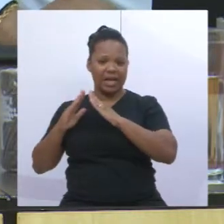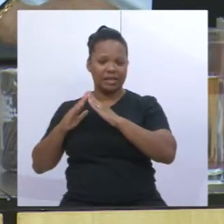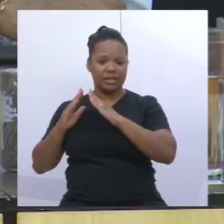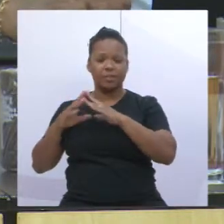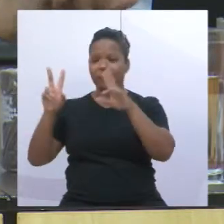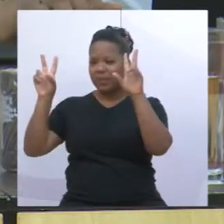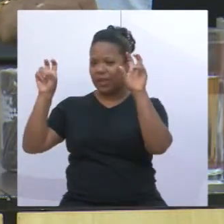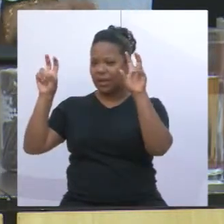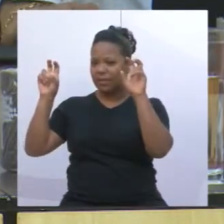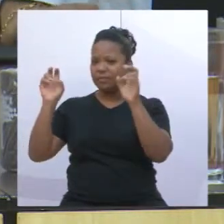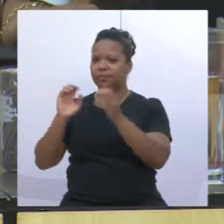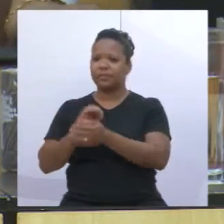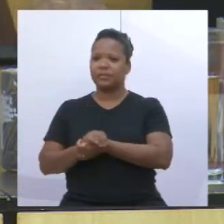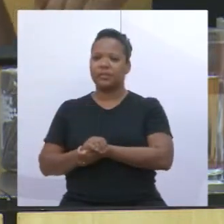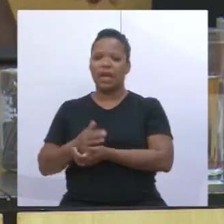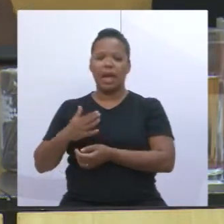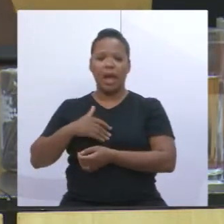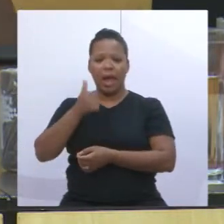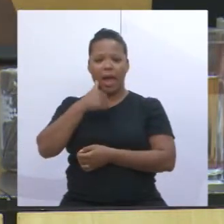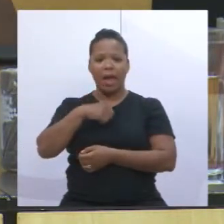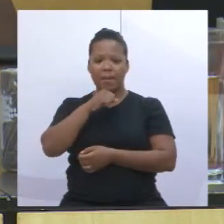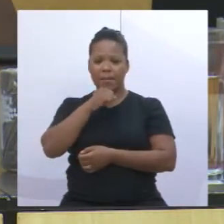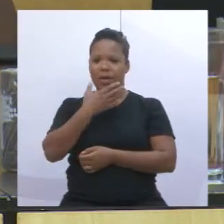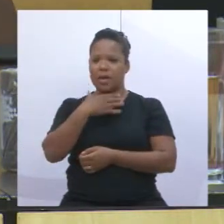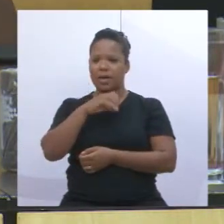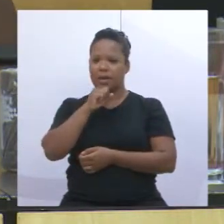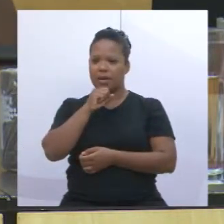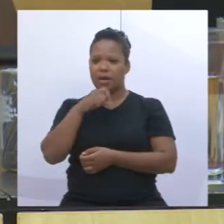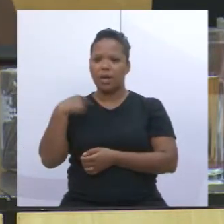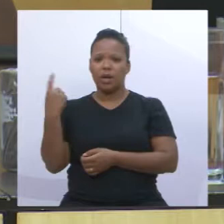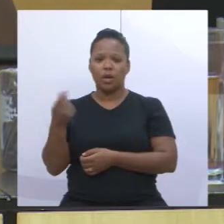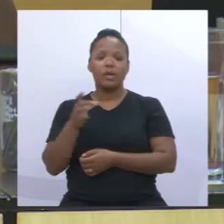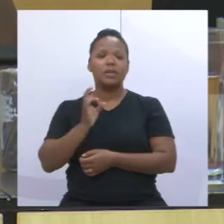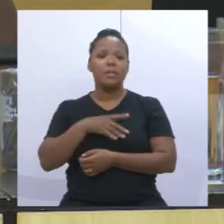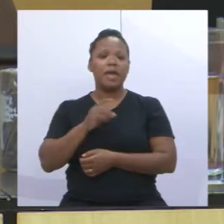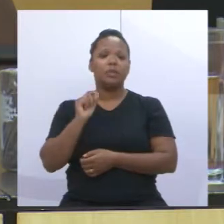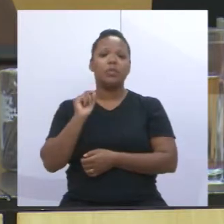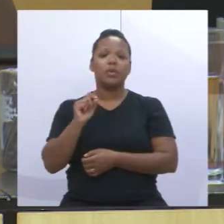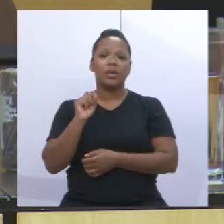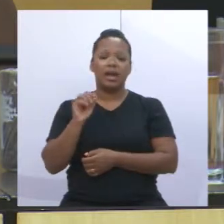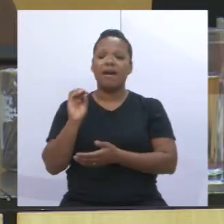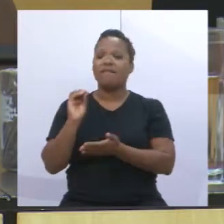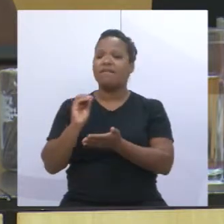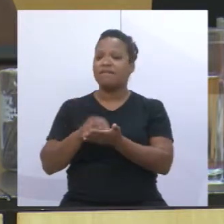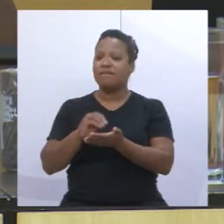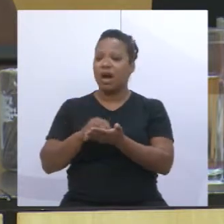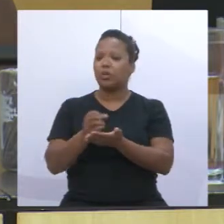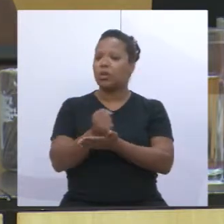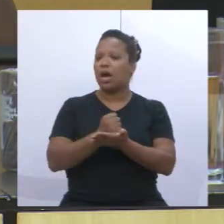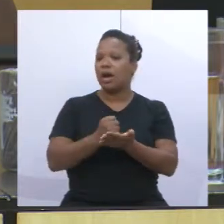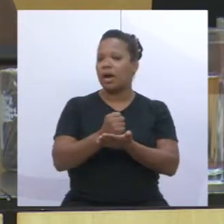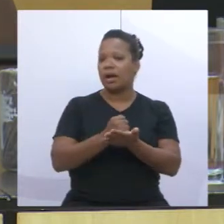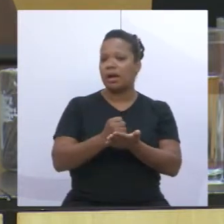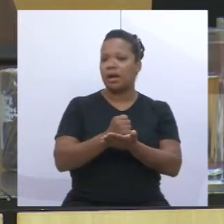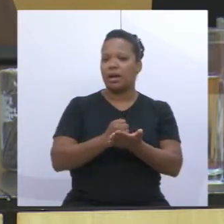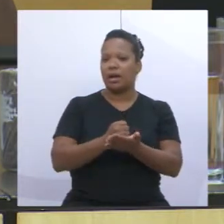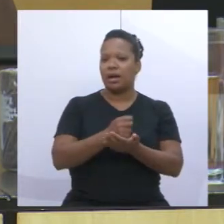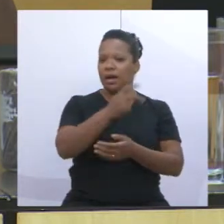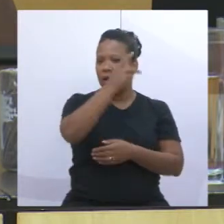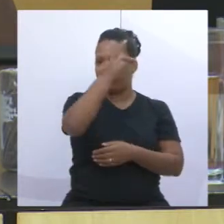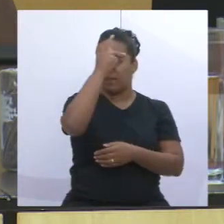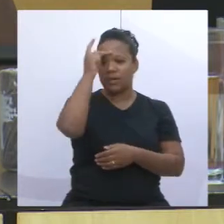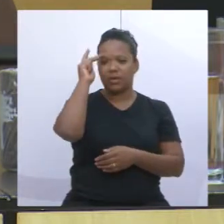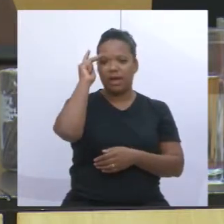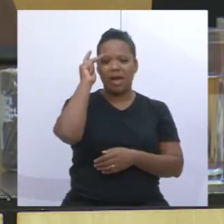a respeito deles, com os meus pais. E nós realmente temos medo do quê? Que falte remédio para aquele que